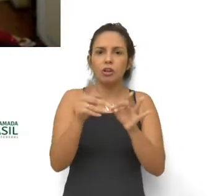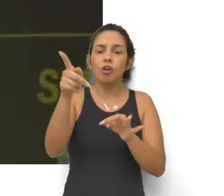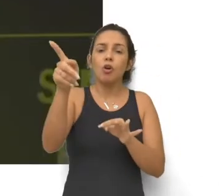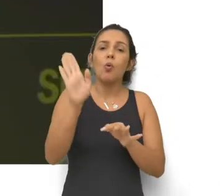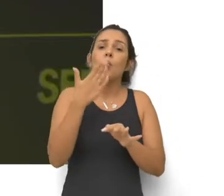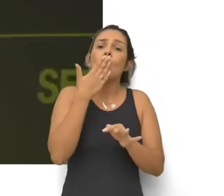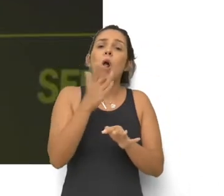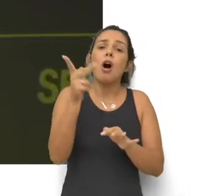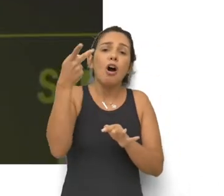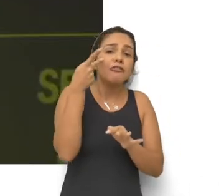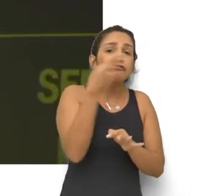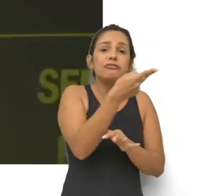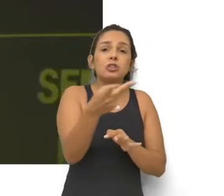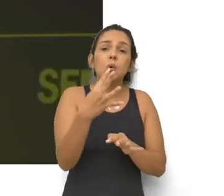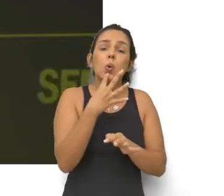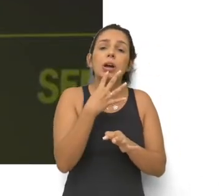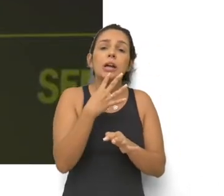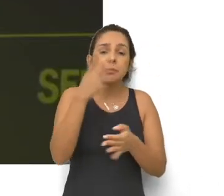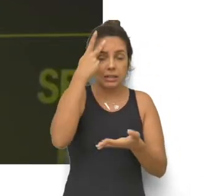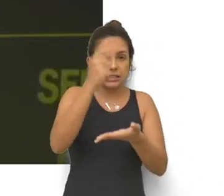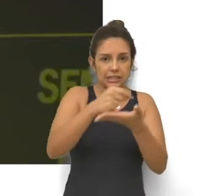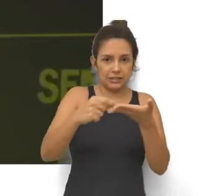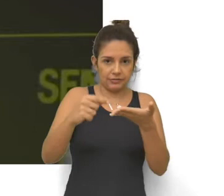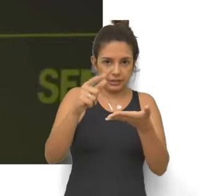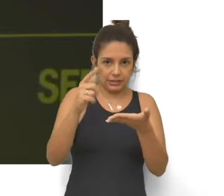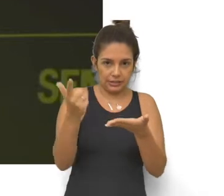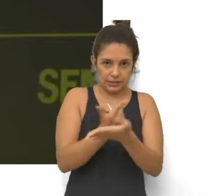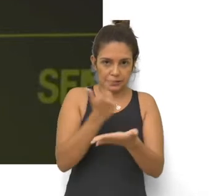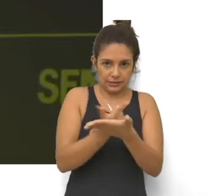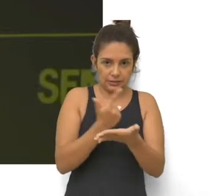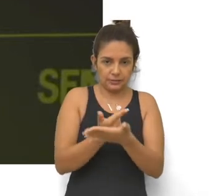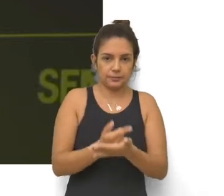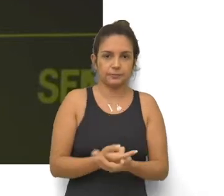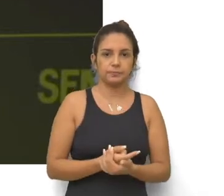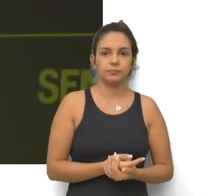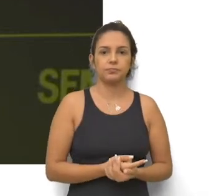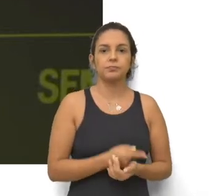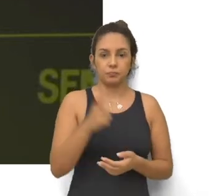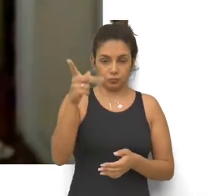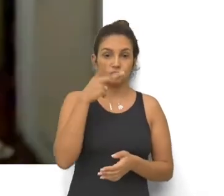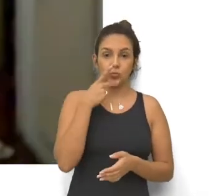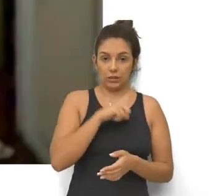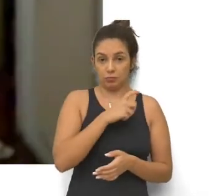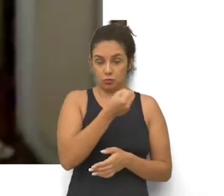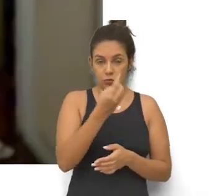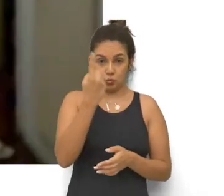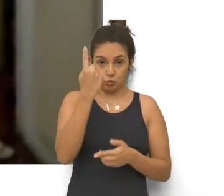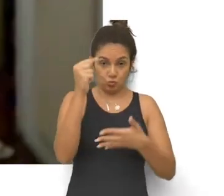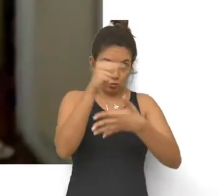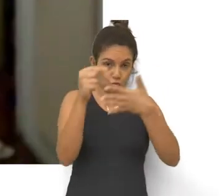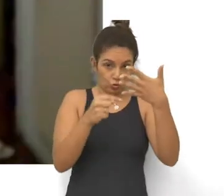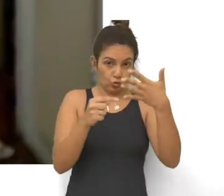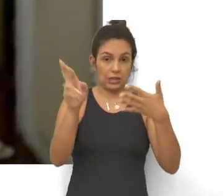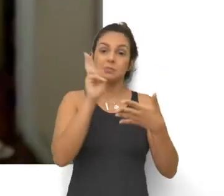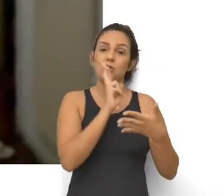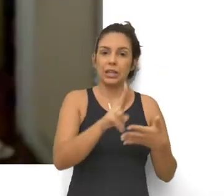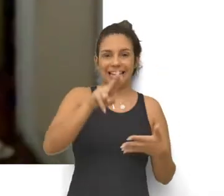visitou para poder escrever o livro? Então, eu usei poucos teóricos. Um foi Nietzsche, outro foi